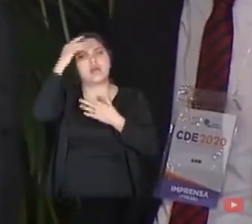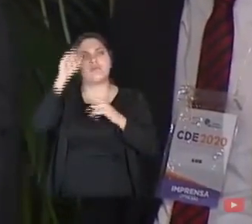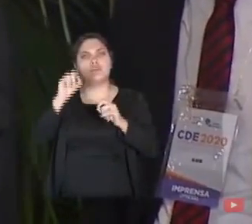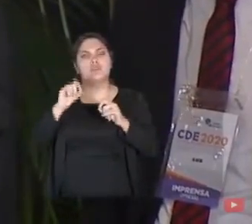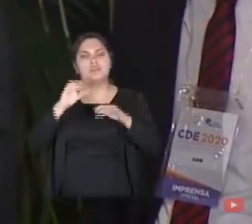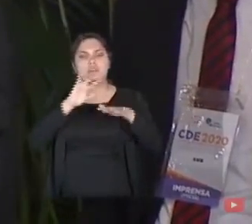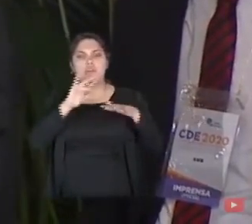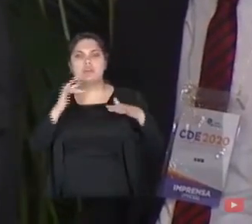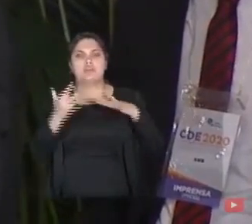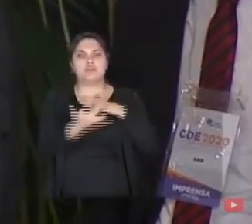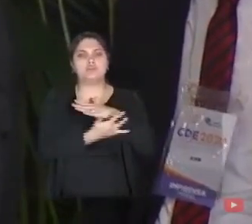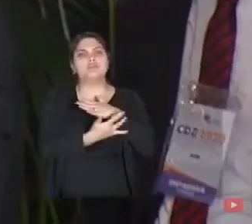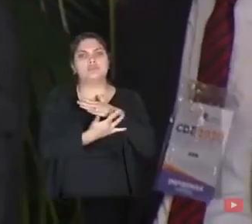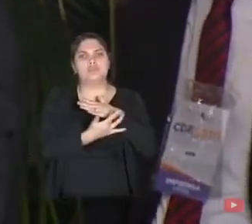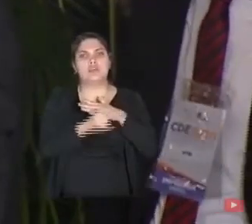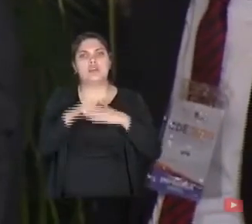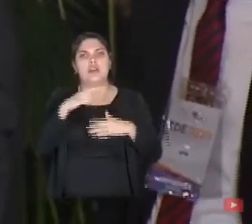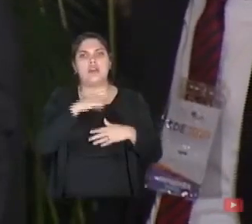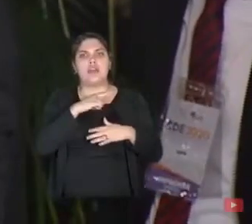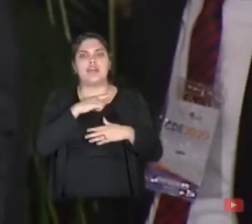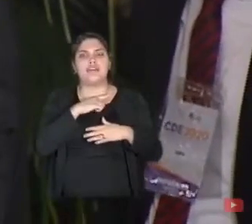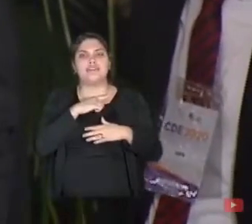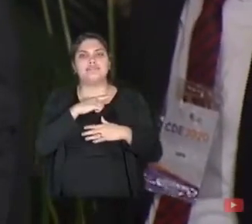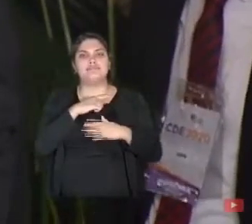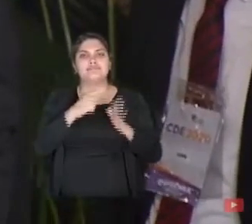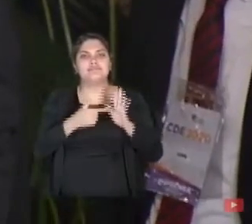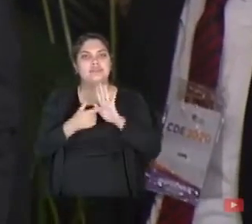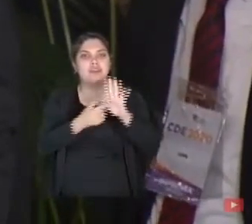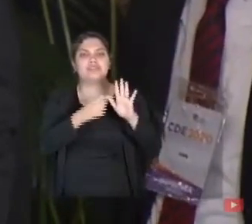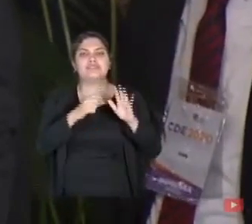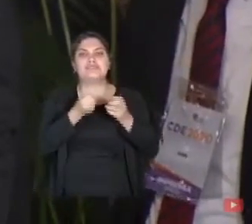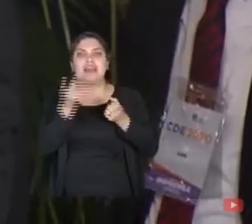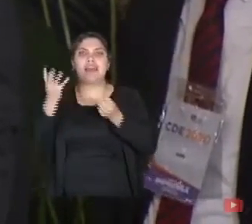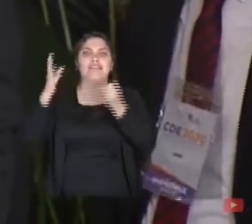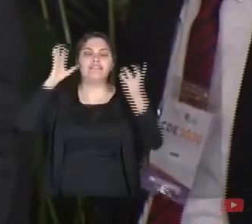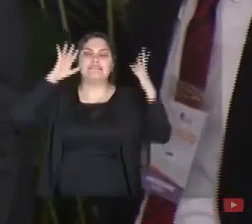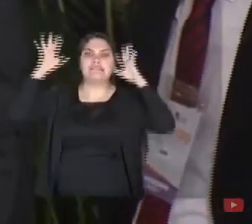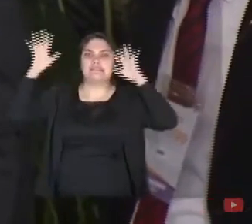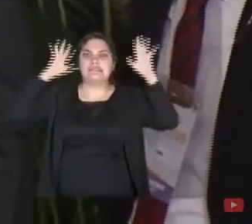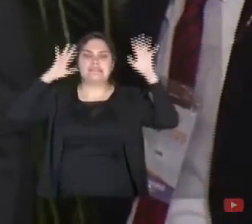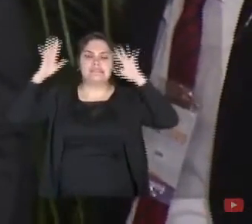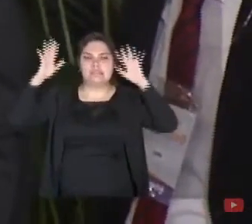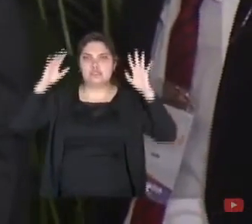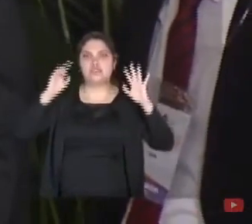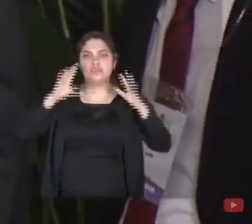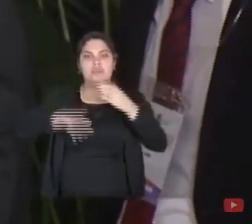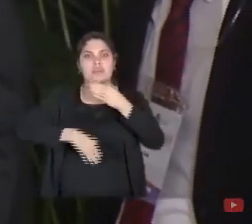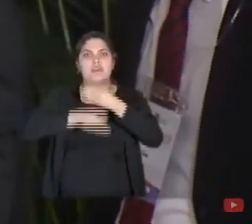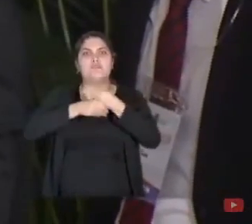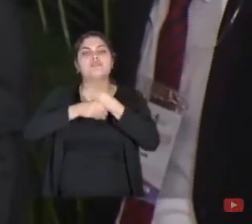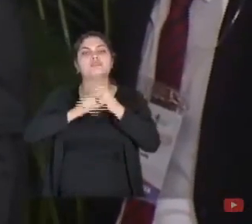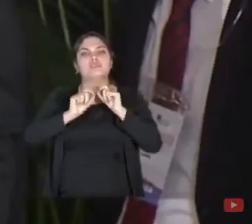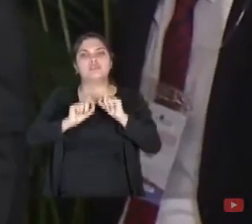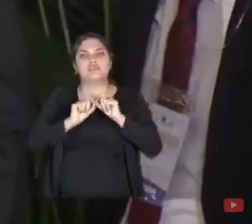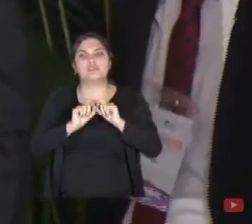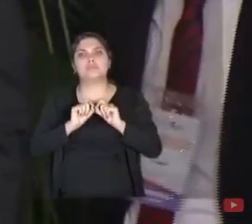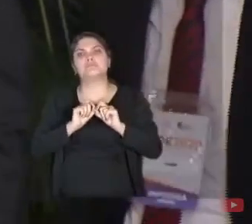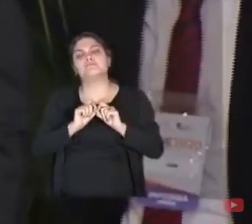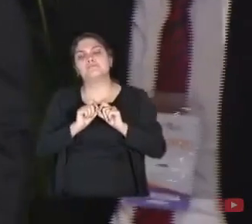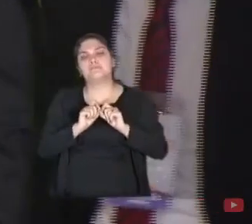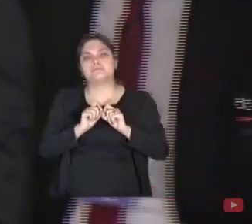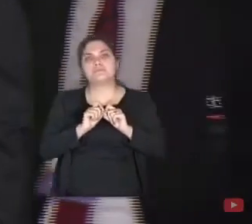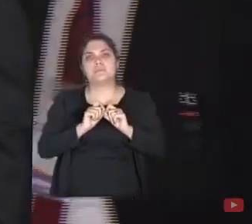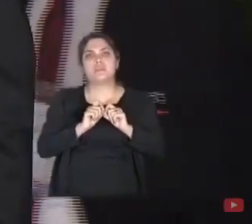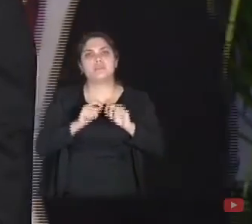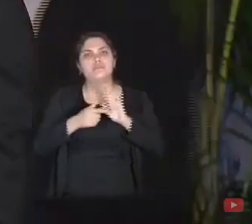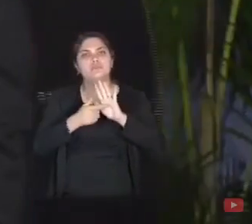redes sociais, elas são pródigas em teorias da conspiração, né? Então, só para reforçar essa questão